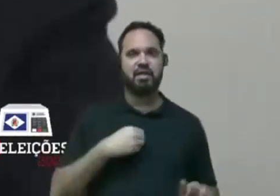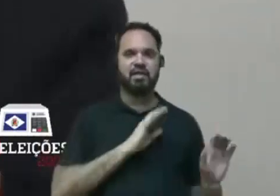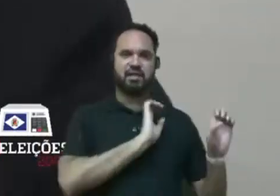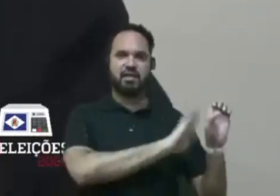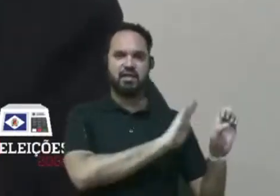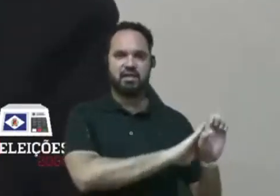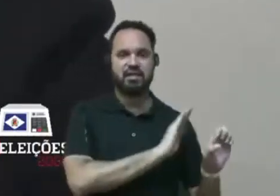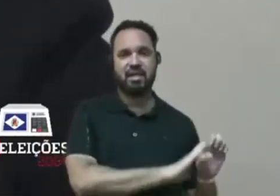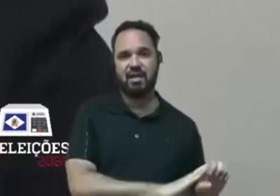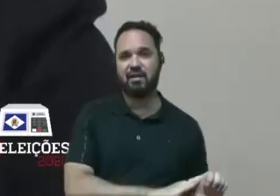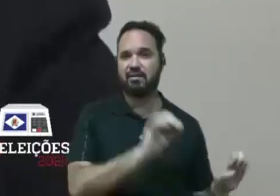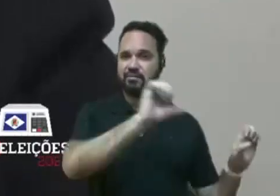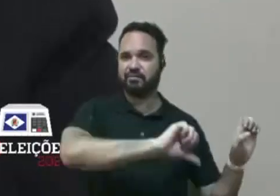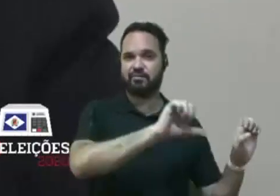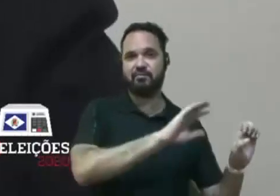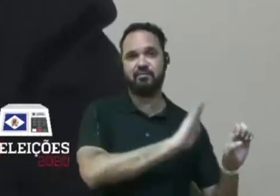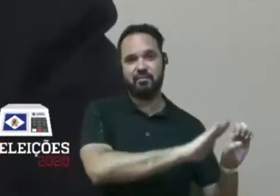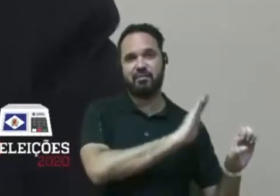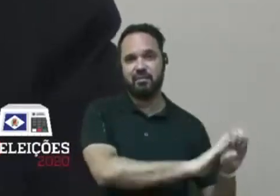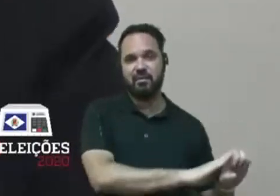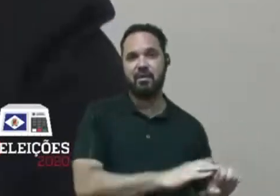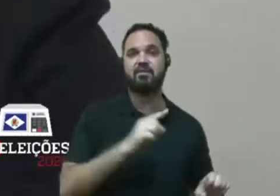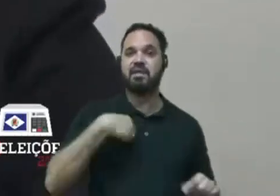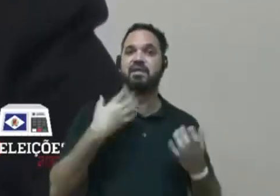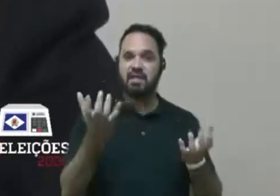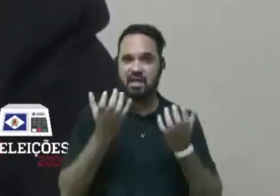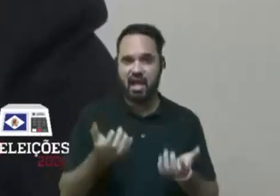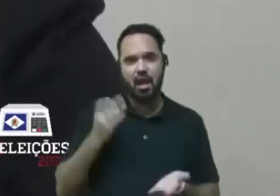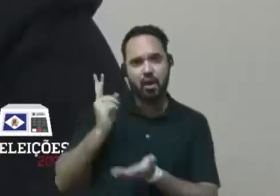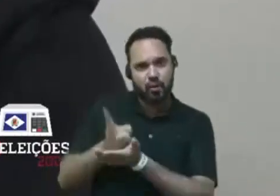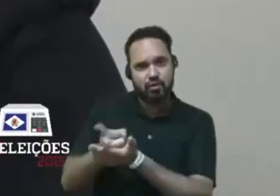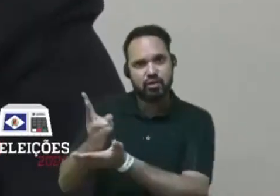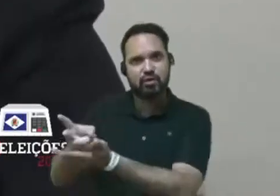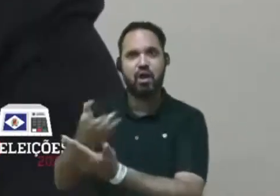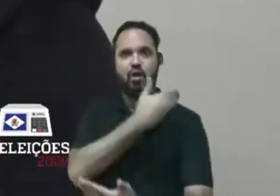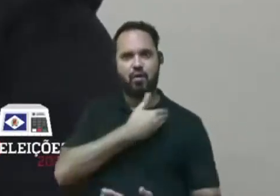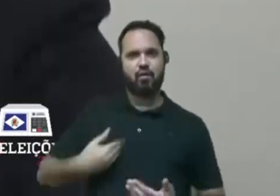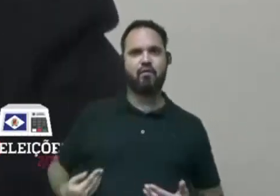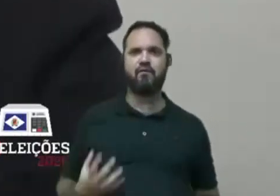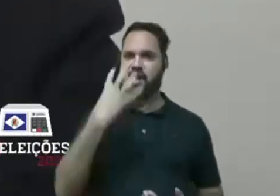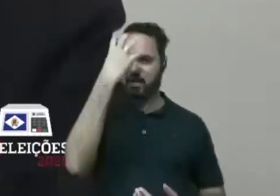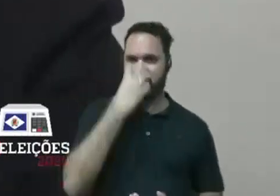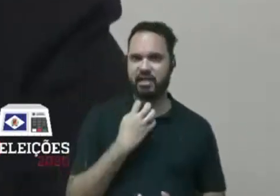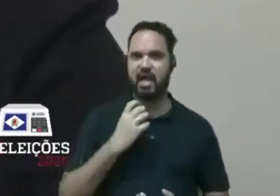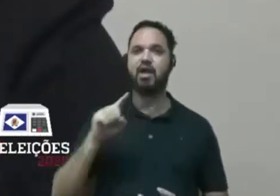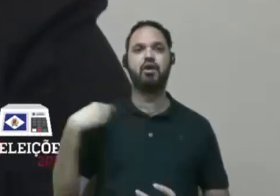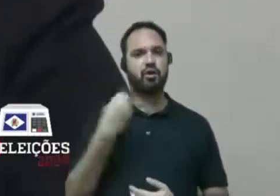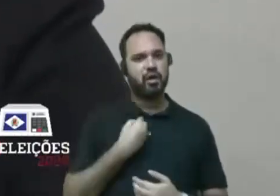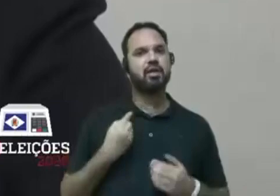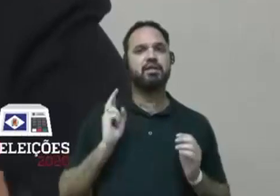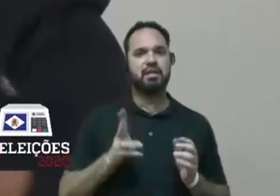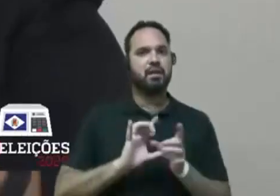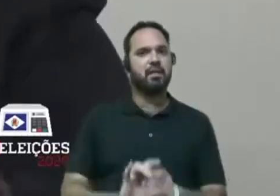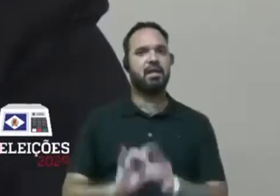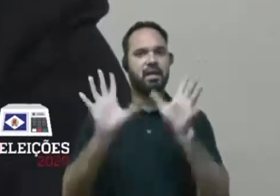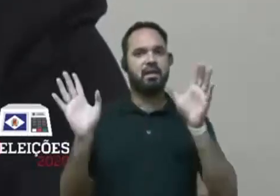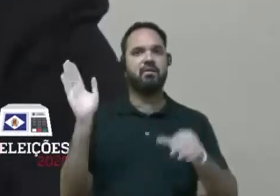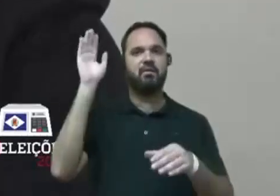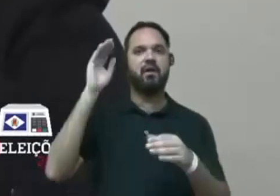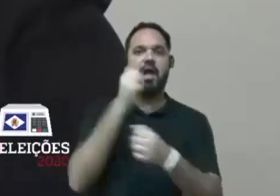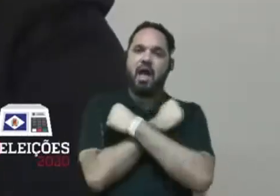estão aí os candidatos da esquerda se vocês quiserem uma continuidade de um governo sério e sempre à disposição